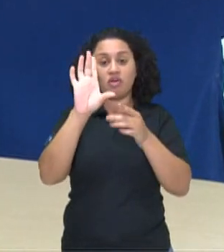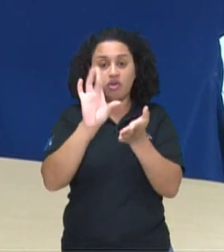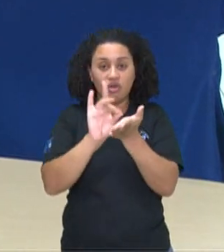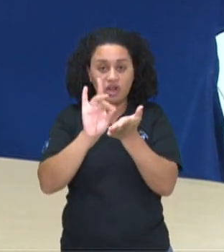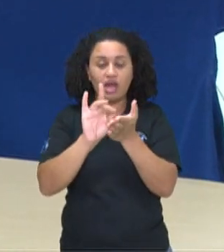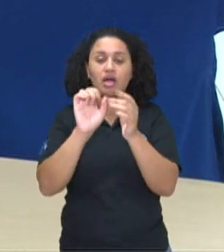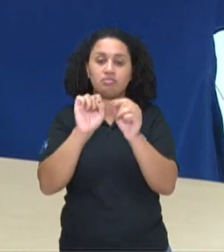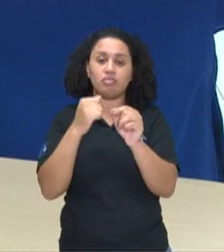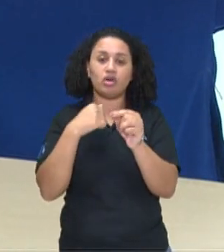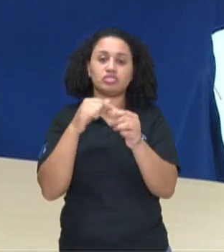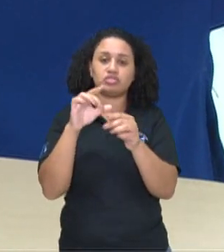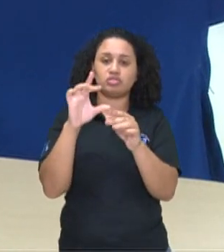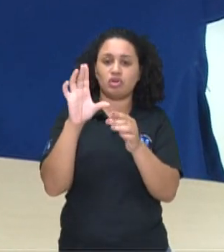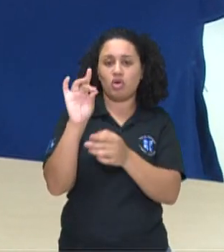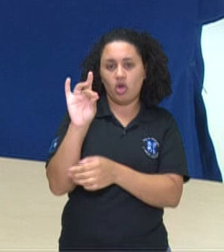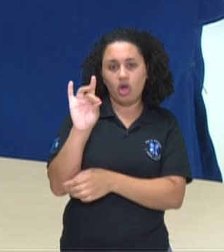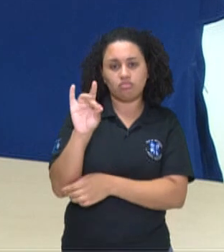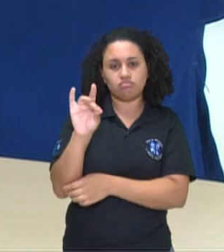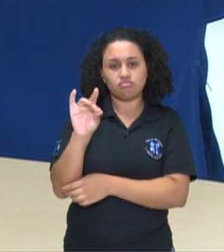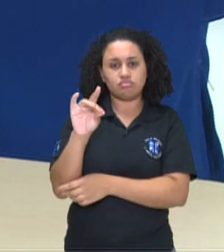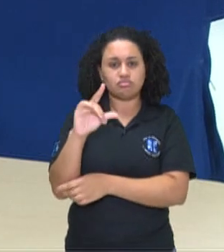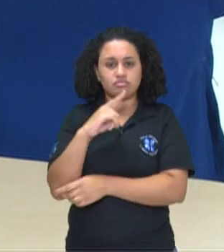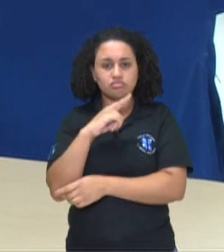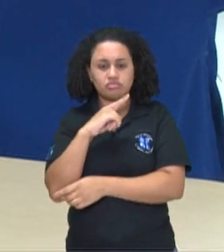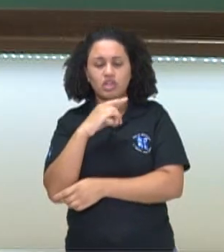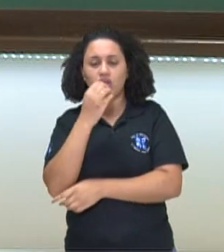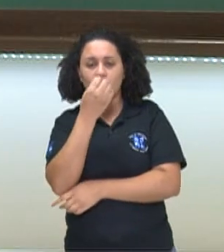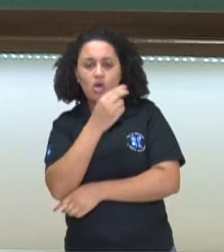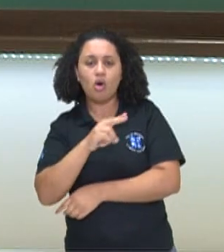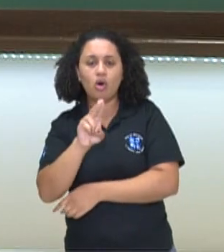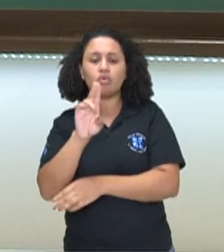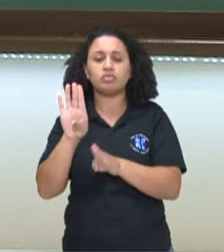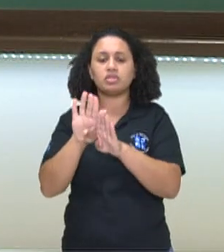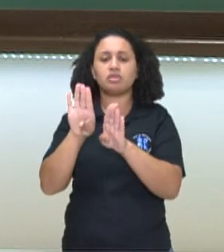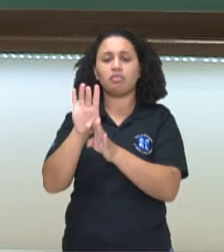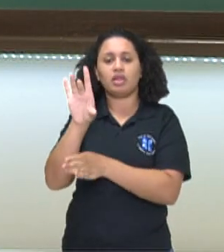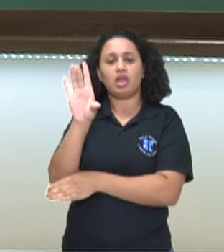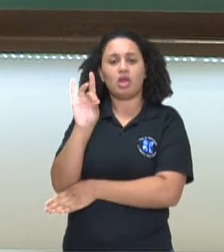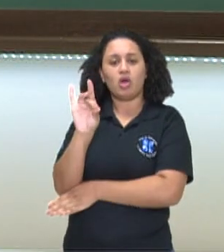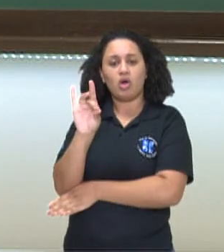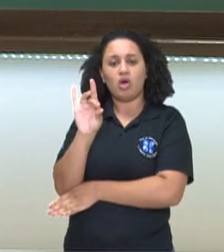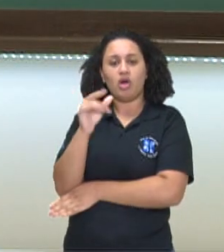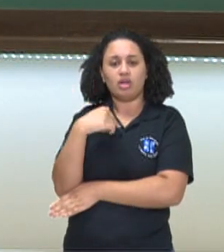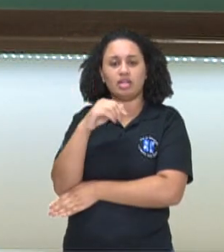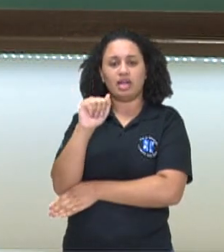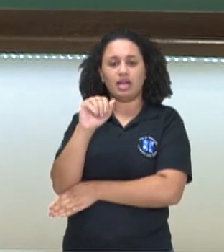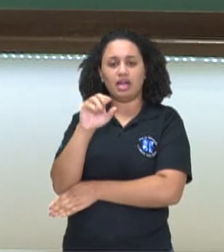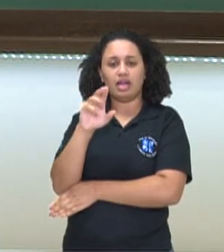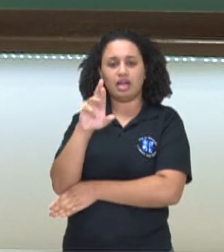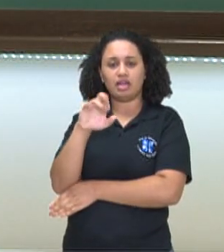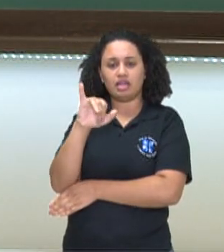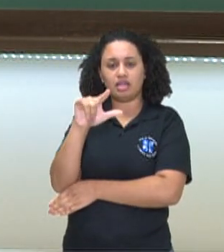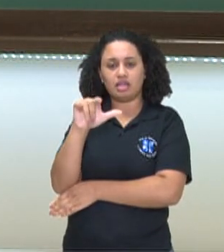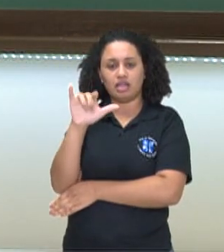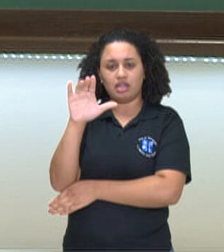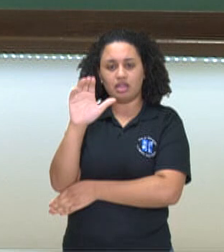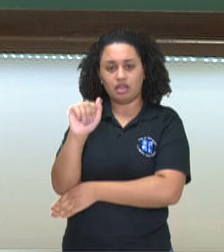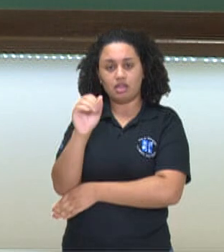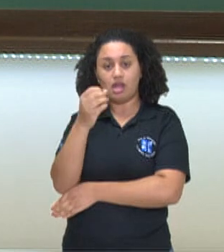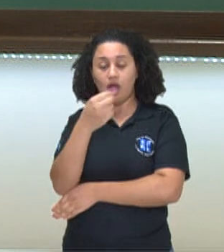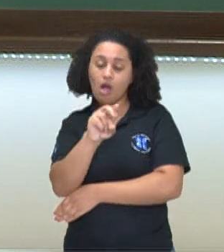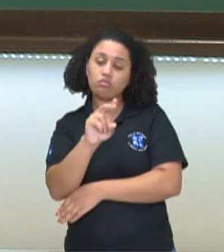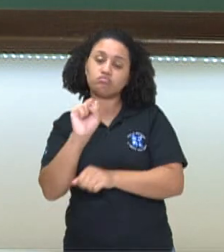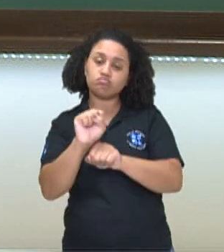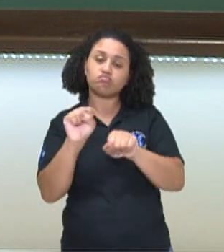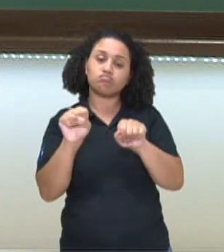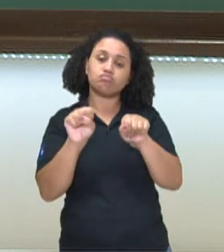com cola epóxi, né? Ou cola acrílica, ou então pode ser colado com uma